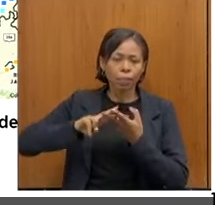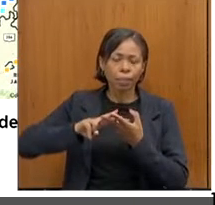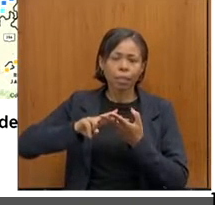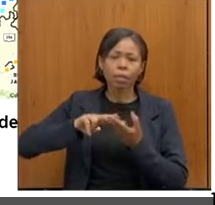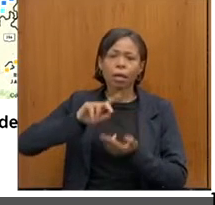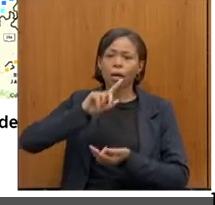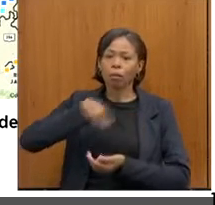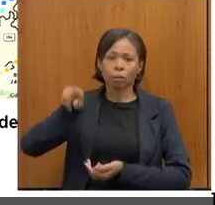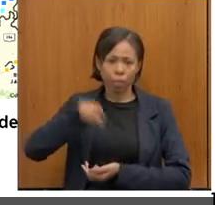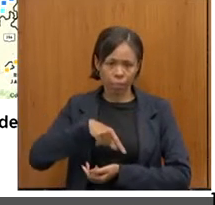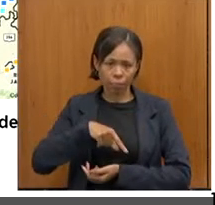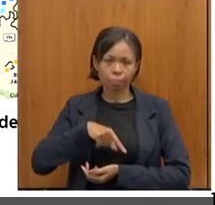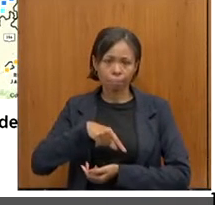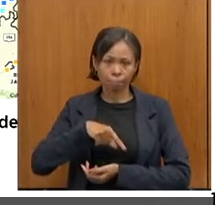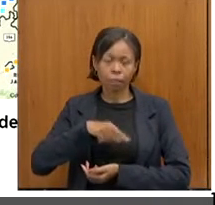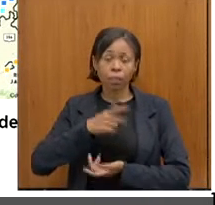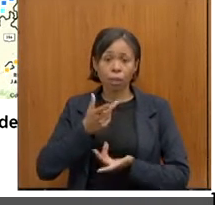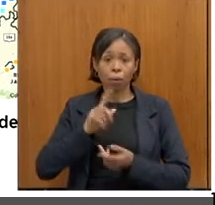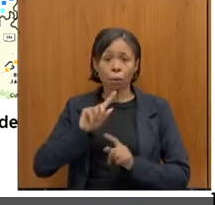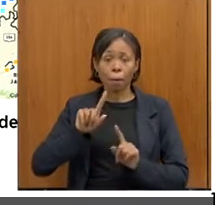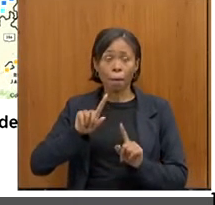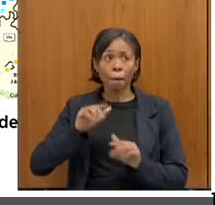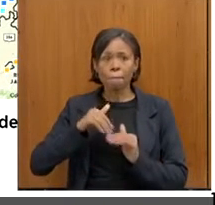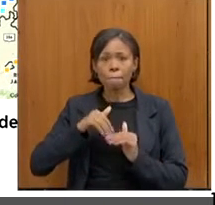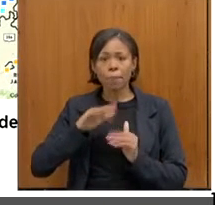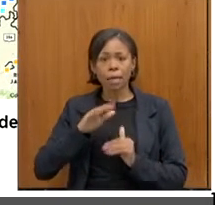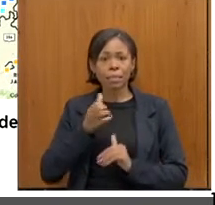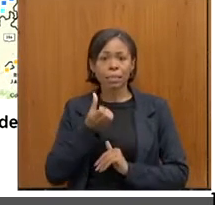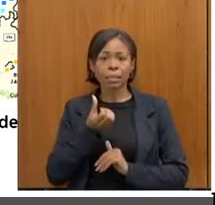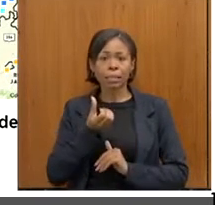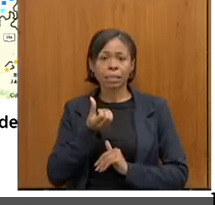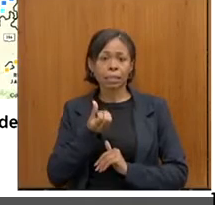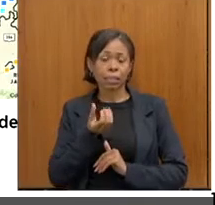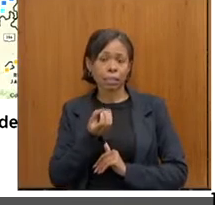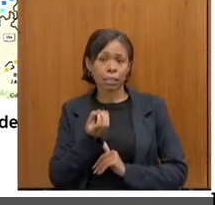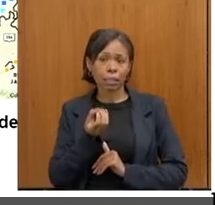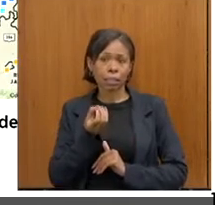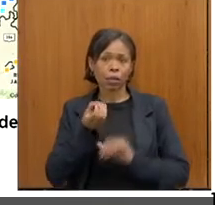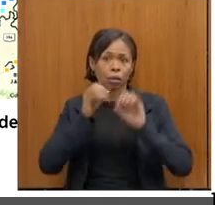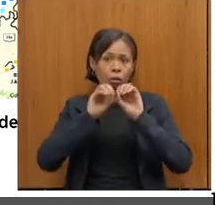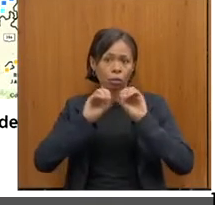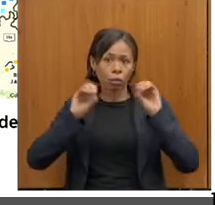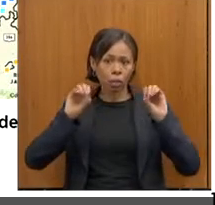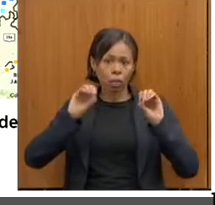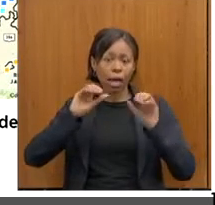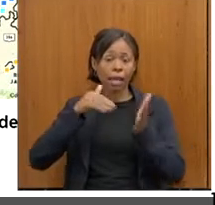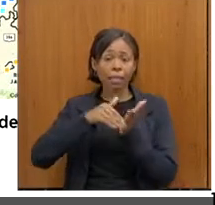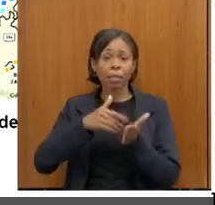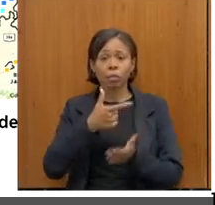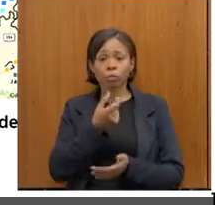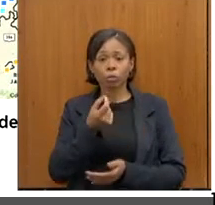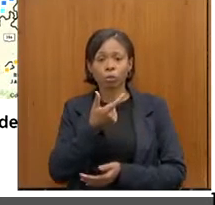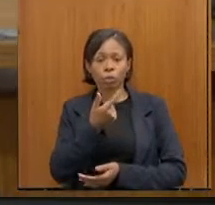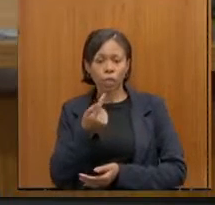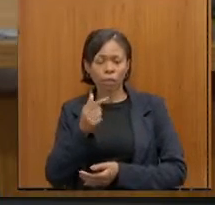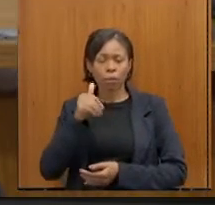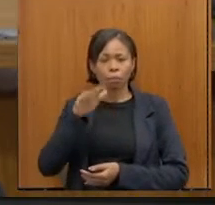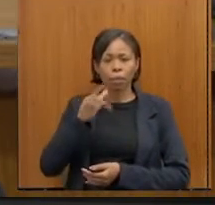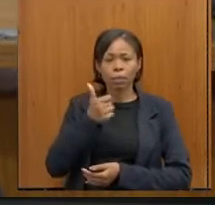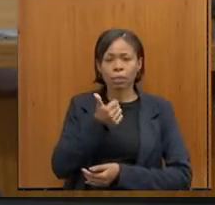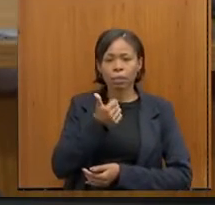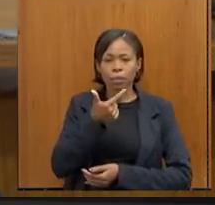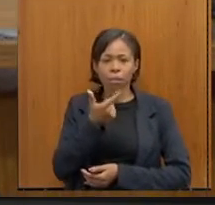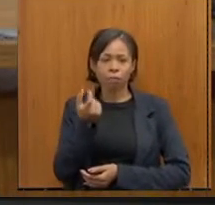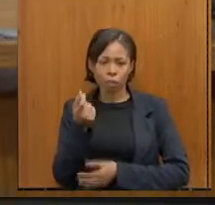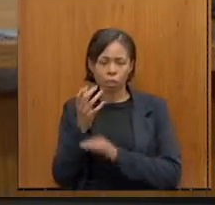80 subestações e de 2023 até a 2.027 de mais 120 subestações região no